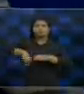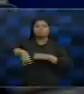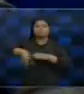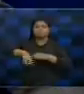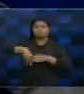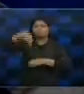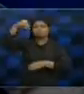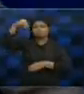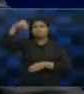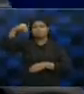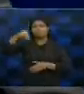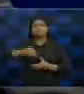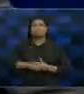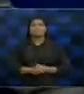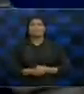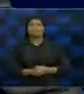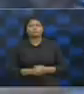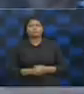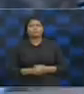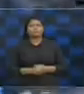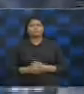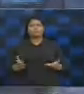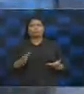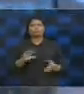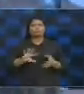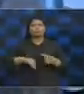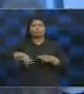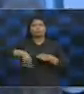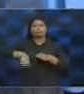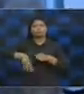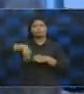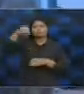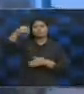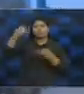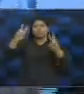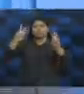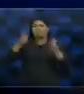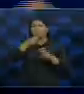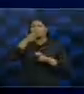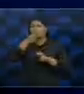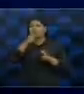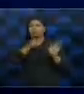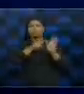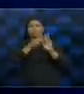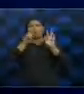nossa urna um tema entre todos os que foram escolhidos pelos jornalistas da Band.